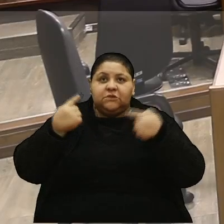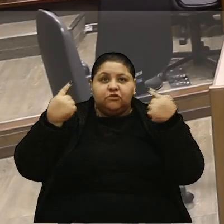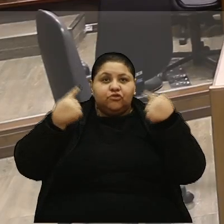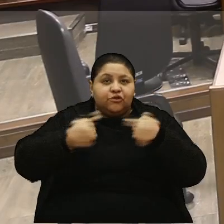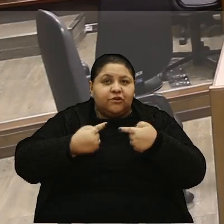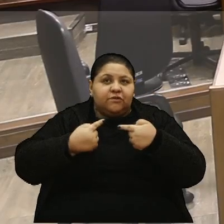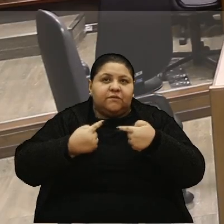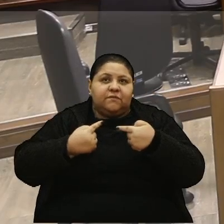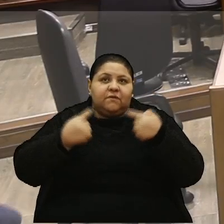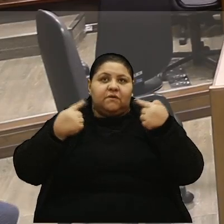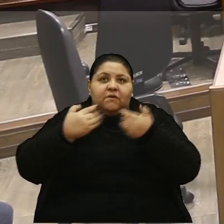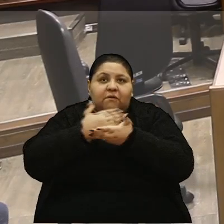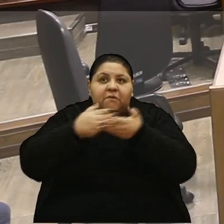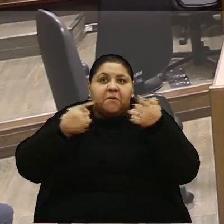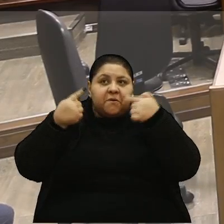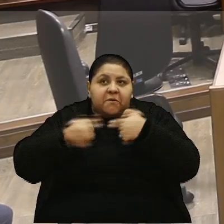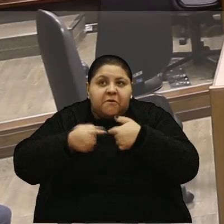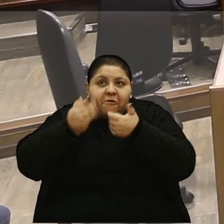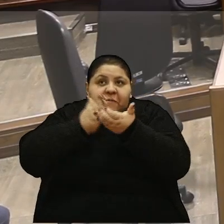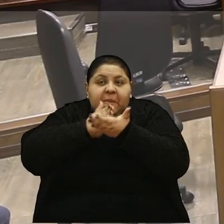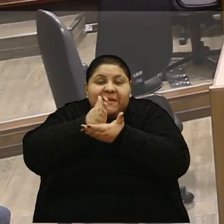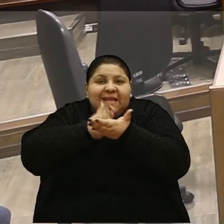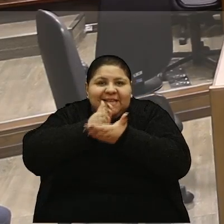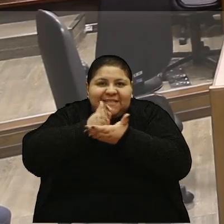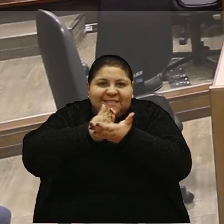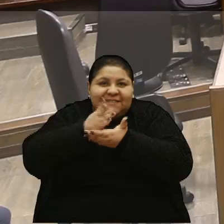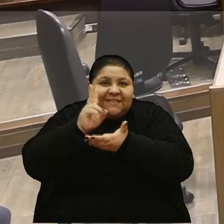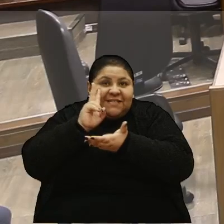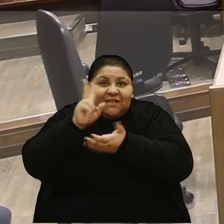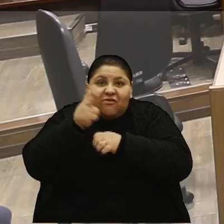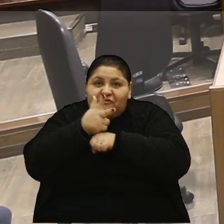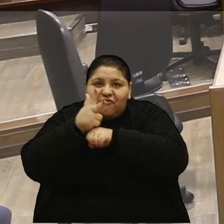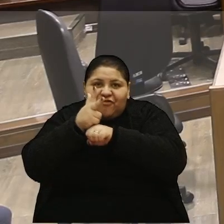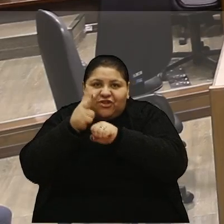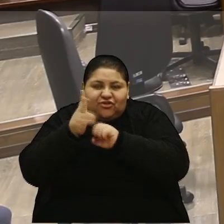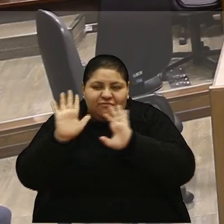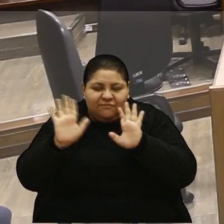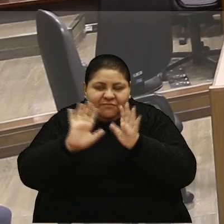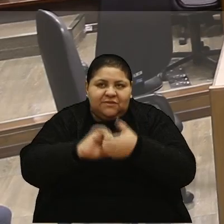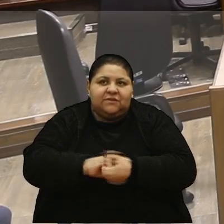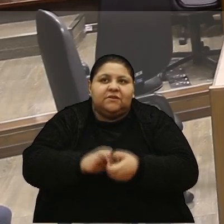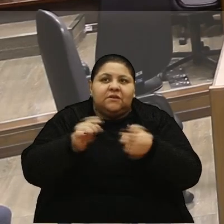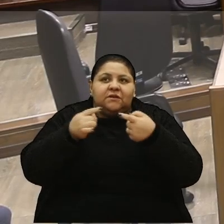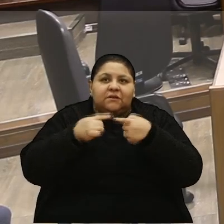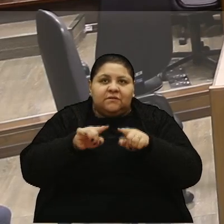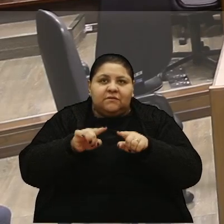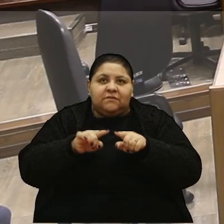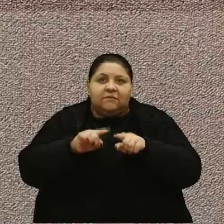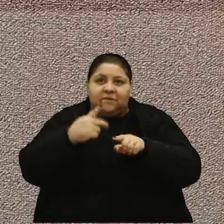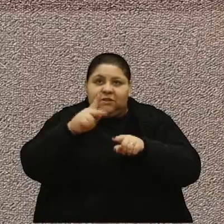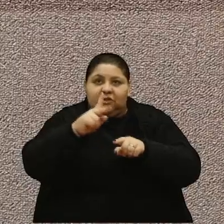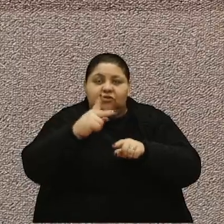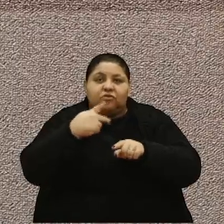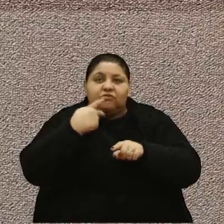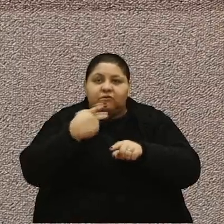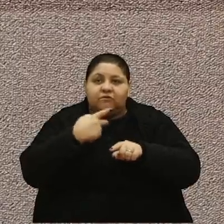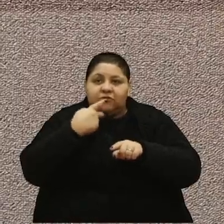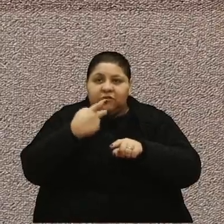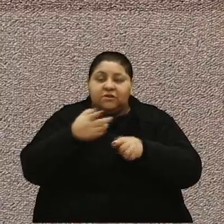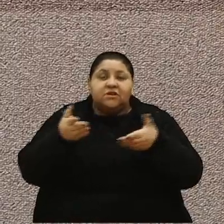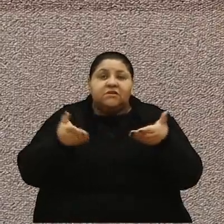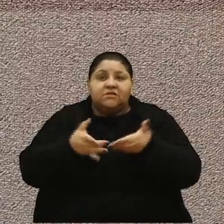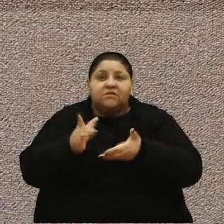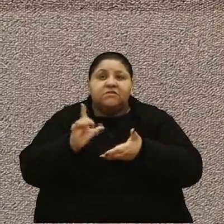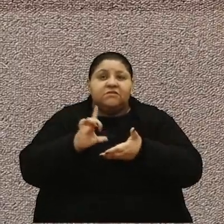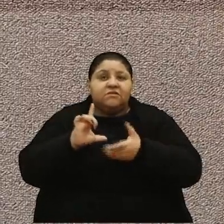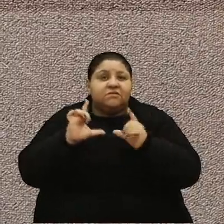pela perna, não vi o vídeo que foi mostrado ali, mas peguei a sua fala e já tive